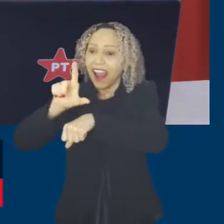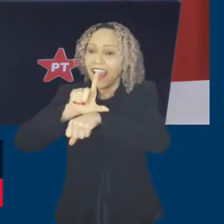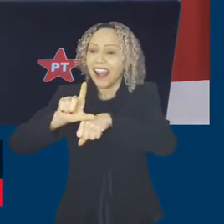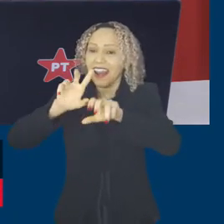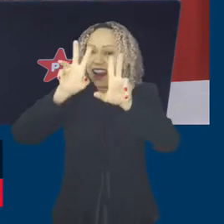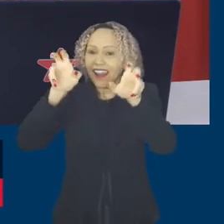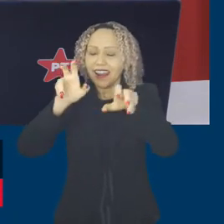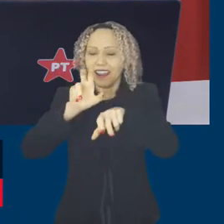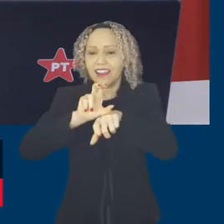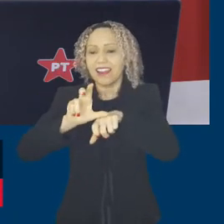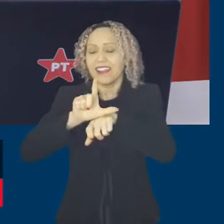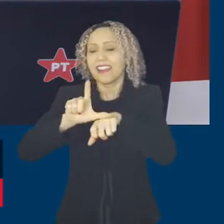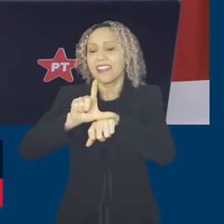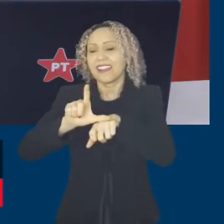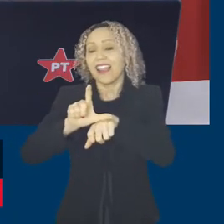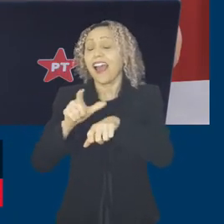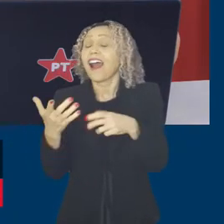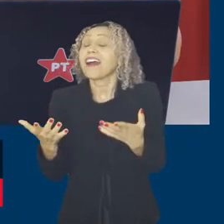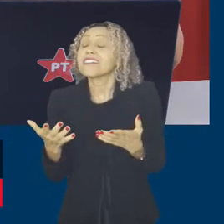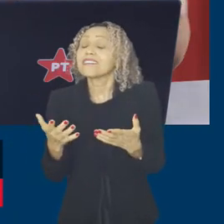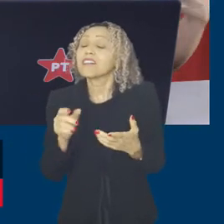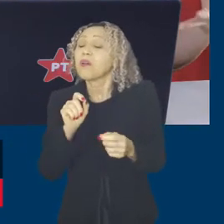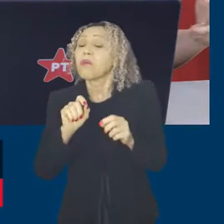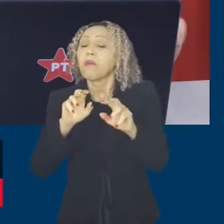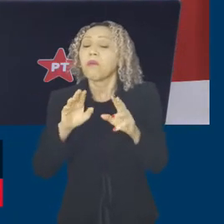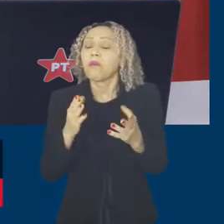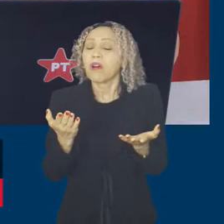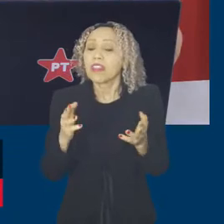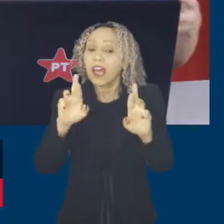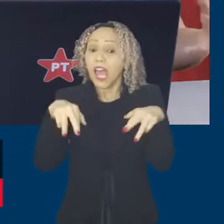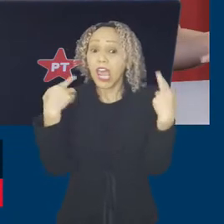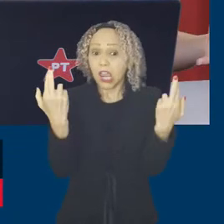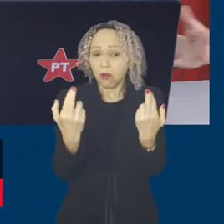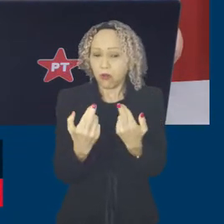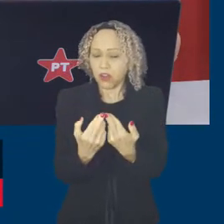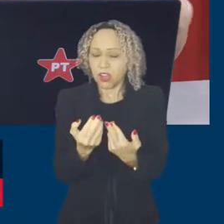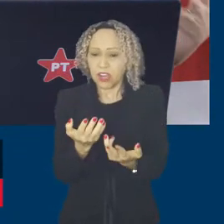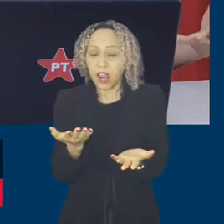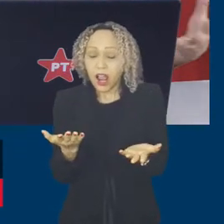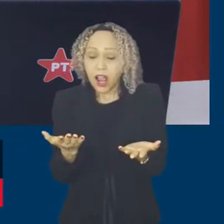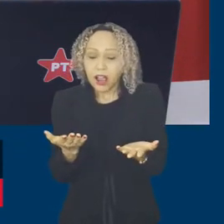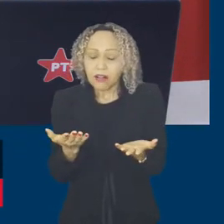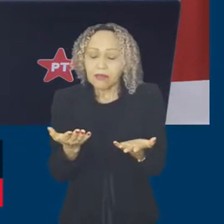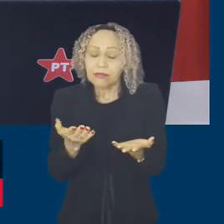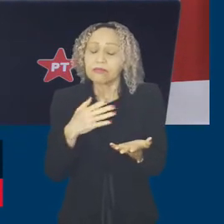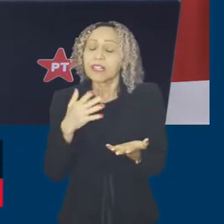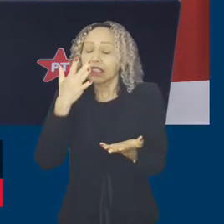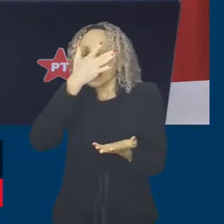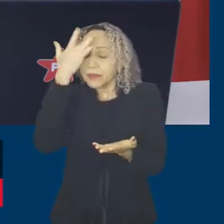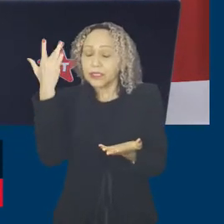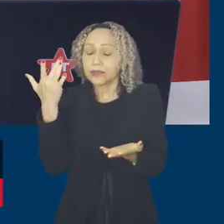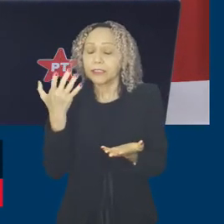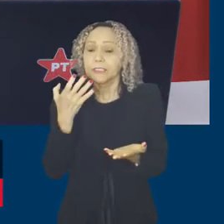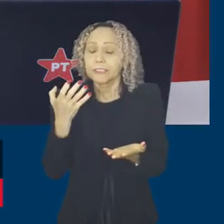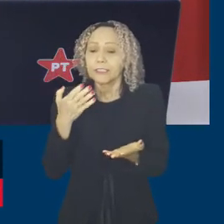estão pretendendo com essa reunião e ampliar essa agenda aí para quem quiser participar também?